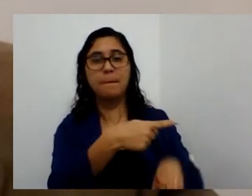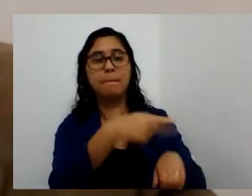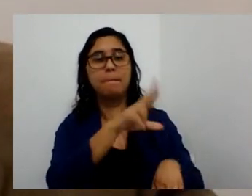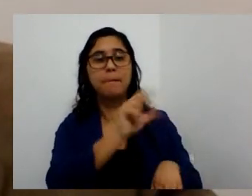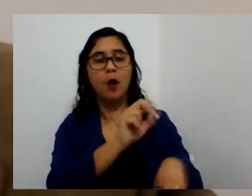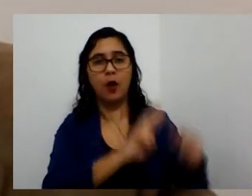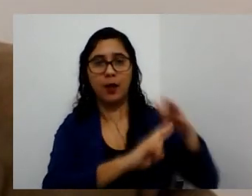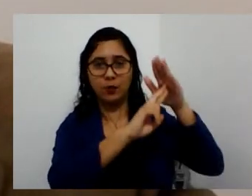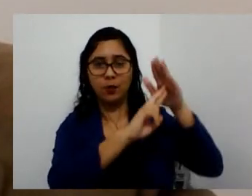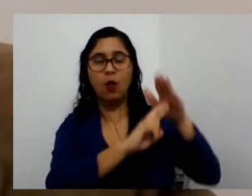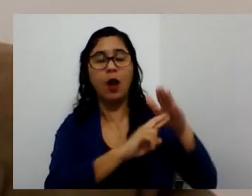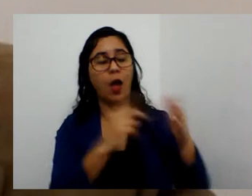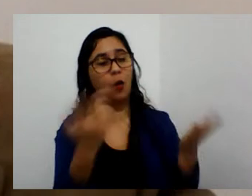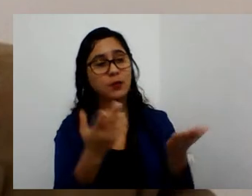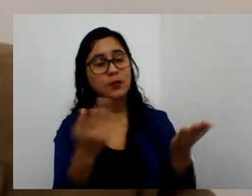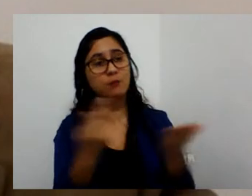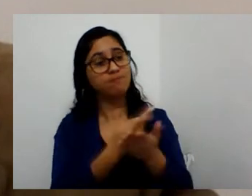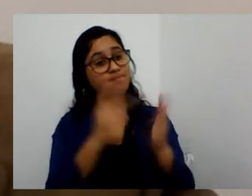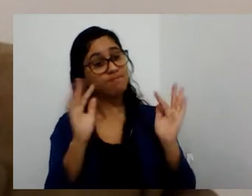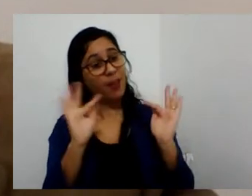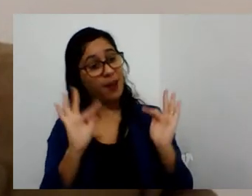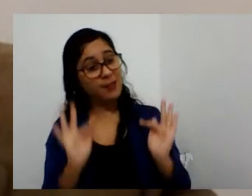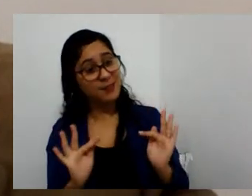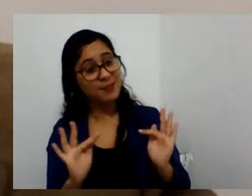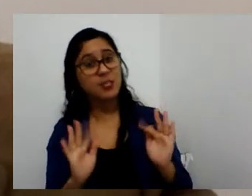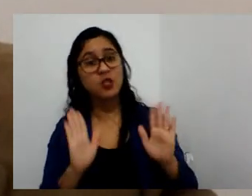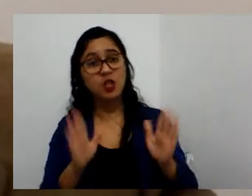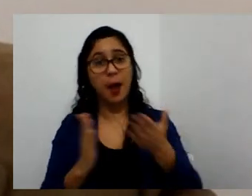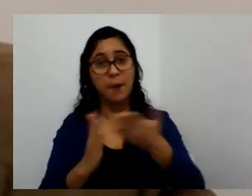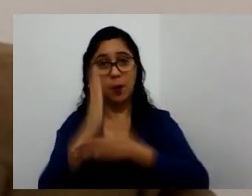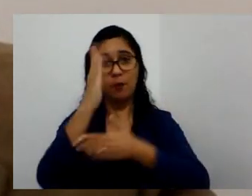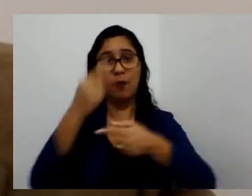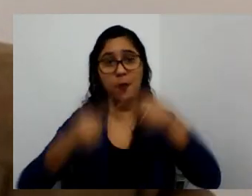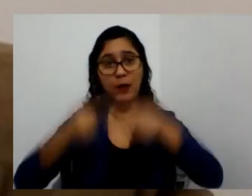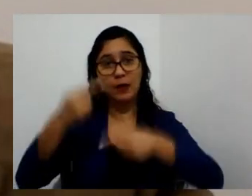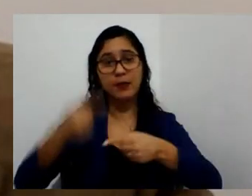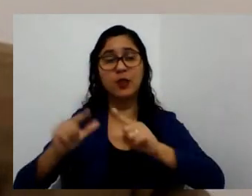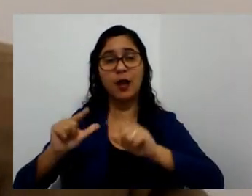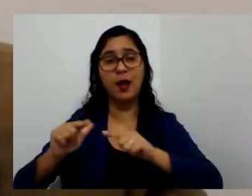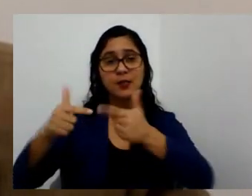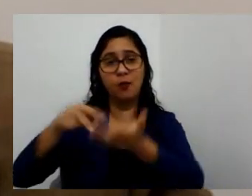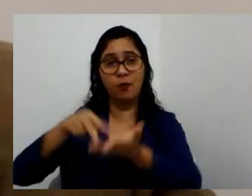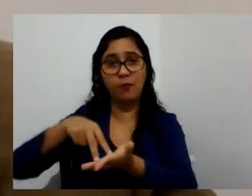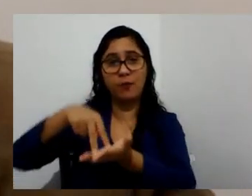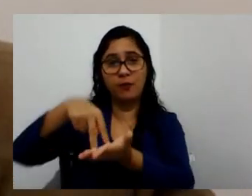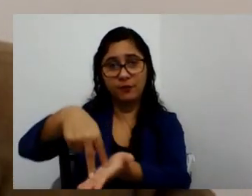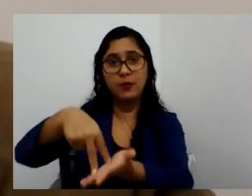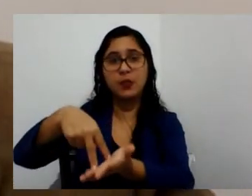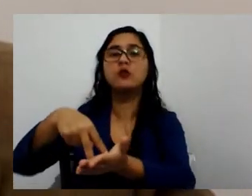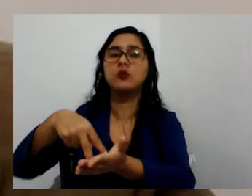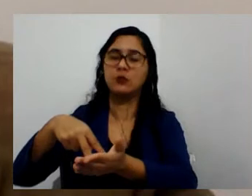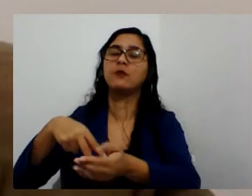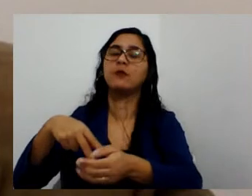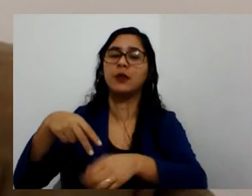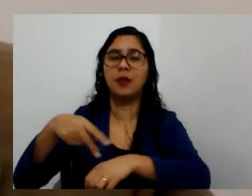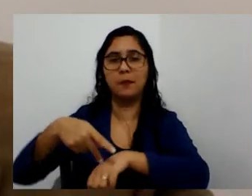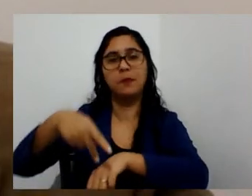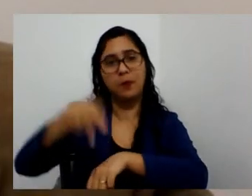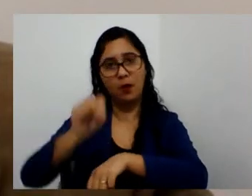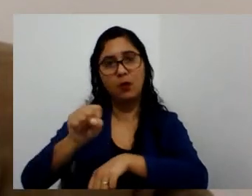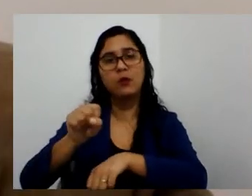felicidade, no dia 1º de julho, de aprovar as políticas de ações afirmativas na pós-graduação. Essas políticas foram